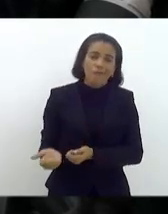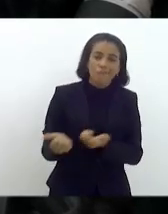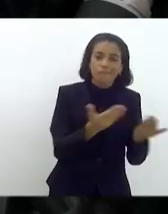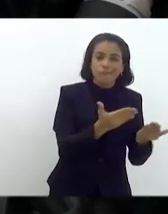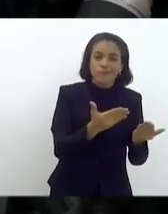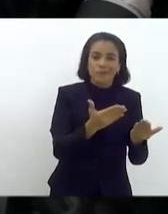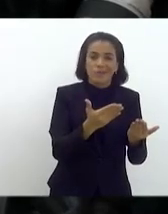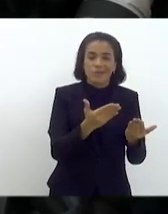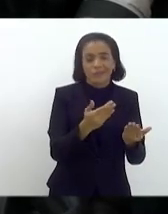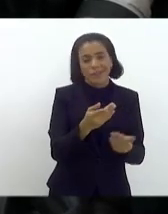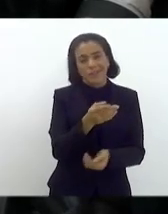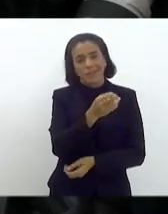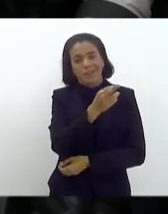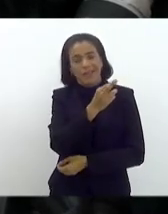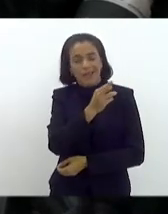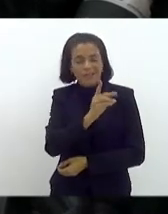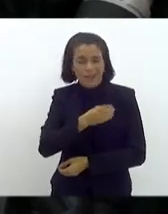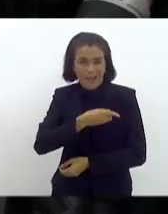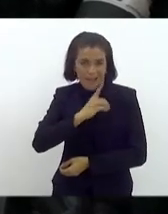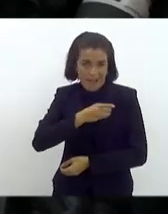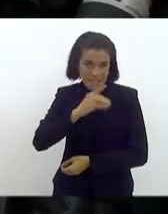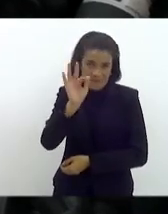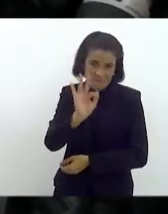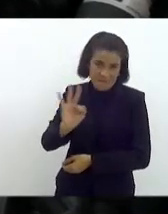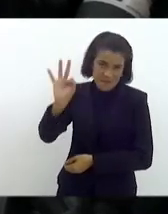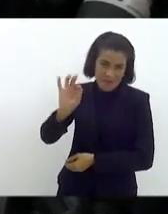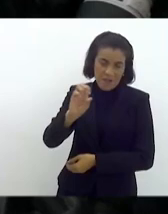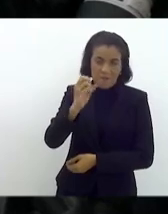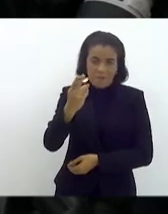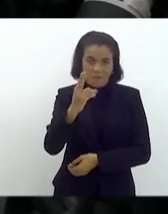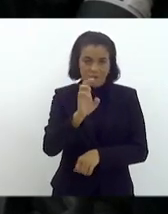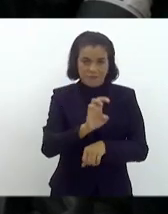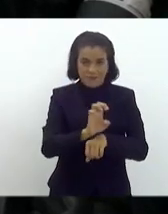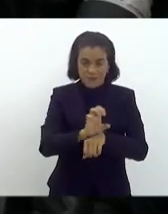ou delegacia Federal a delegacia estadual